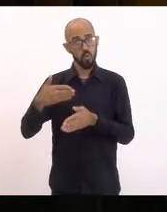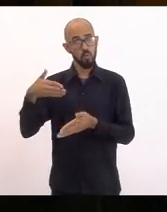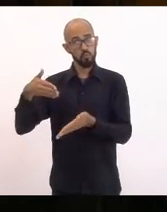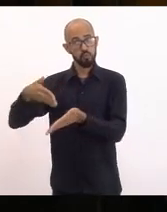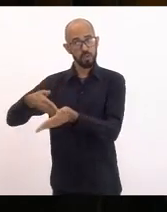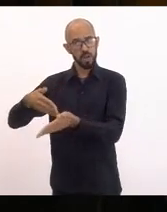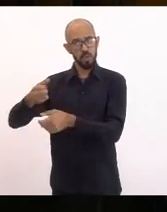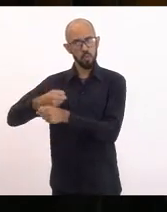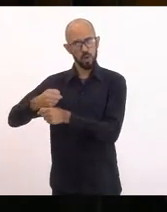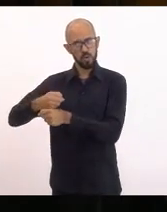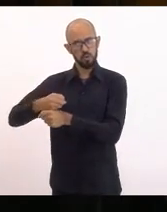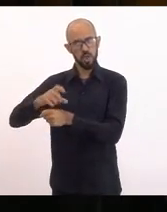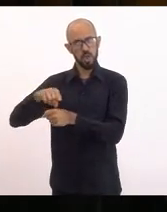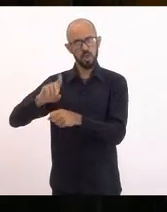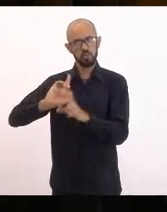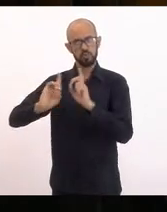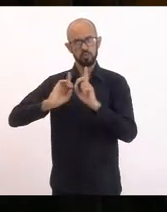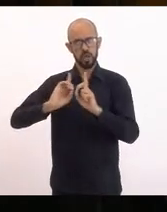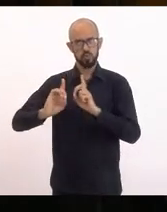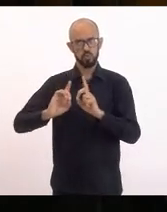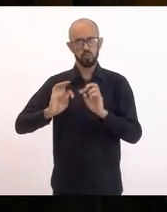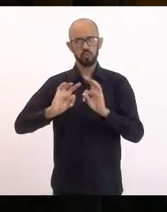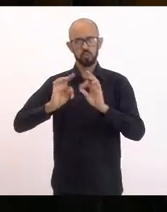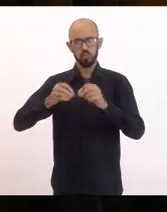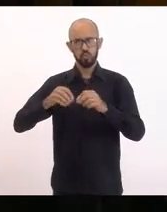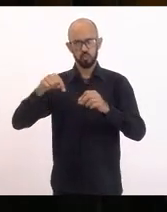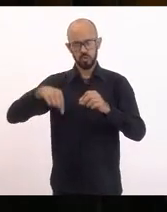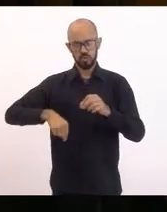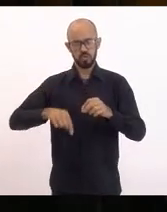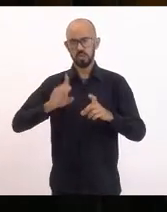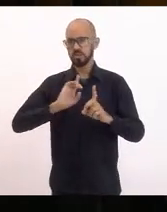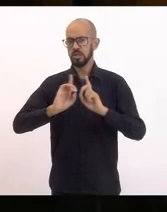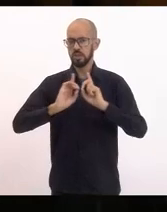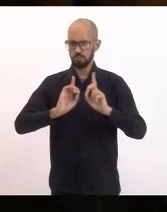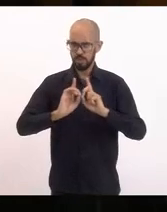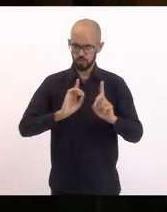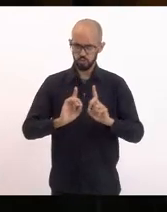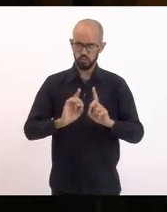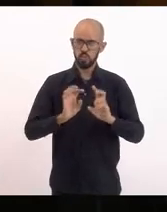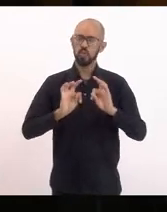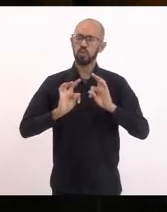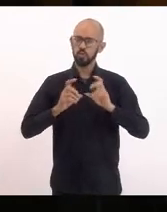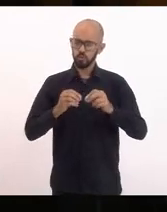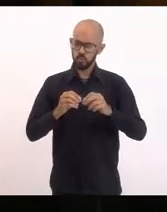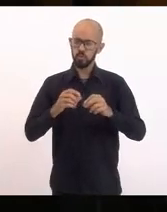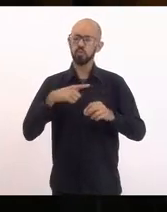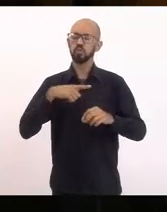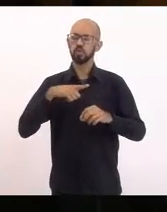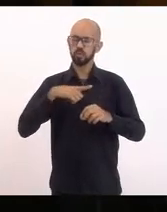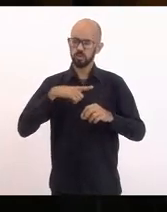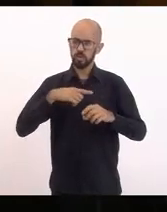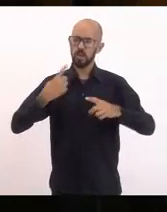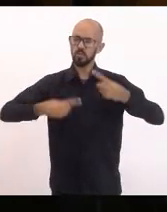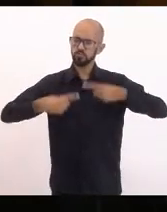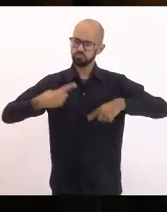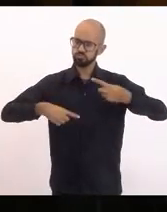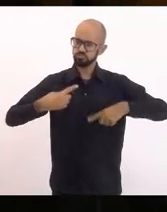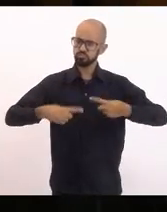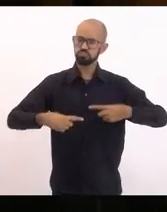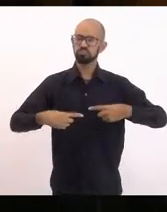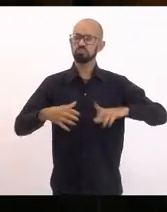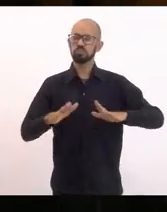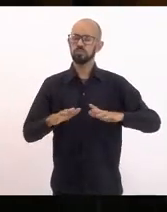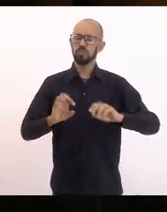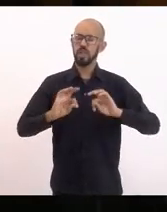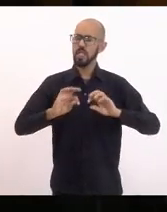do diálogo. Tudo aqui tem sido muito debatido, tudo aqui tem sido muito dialogado. Nada